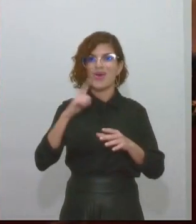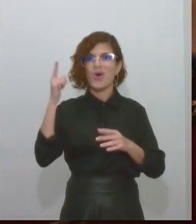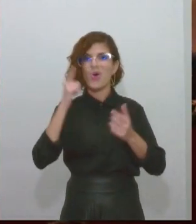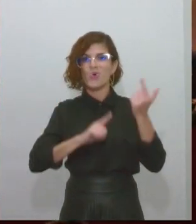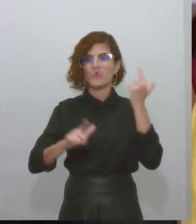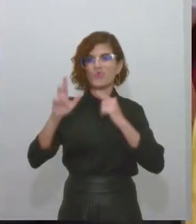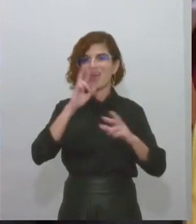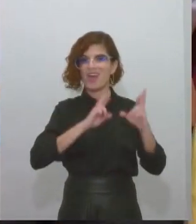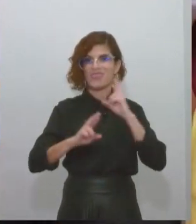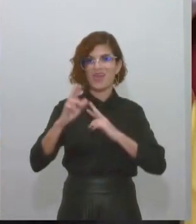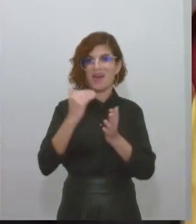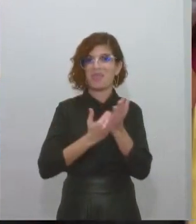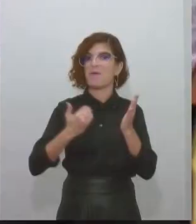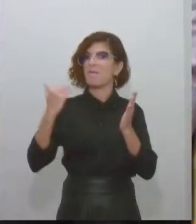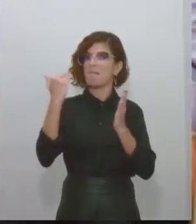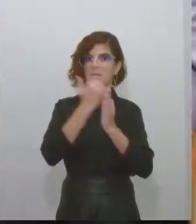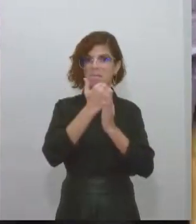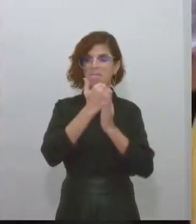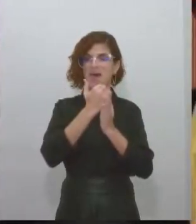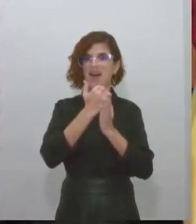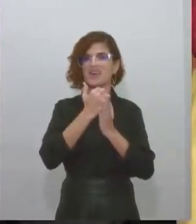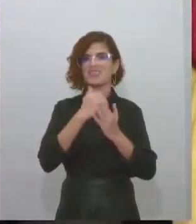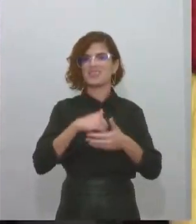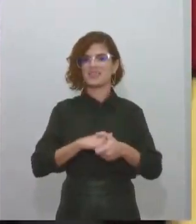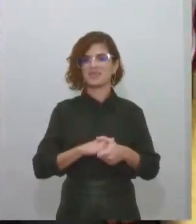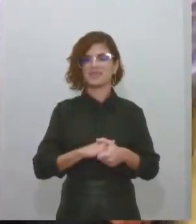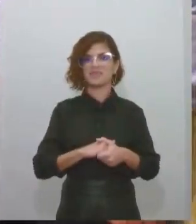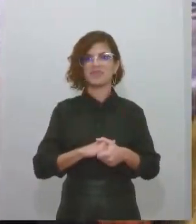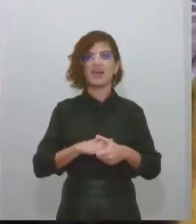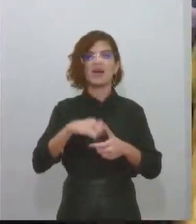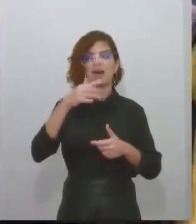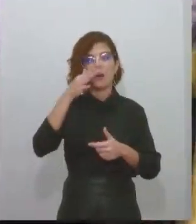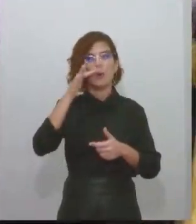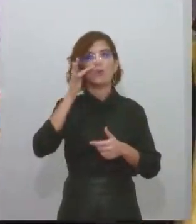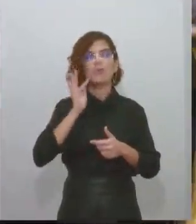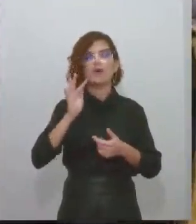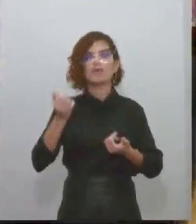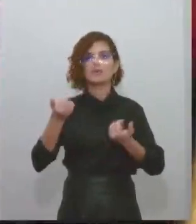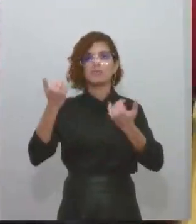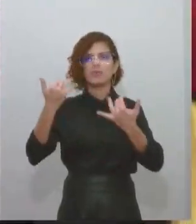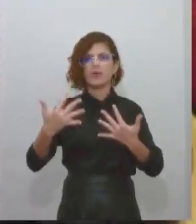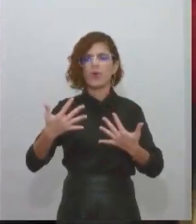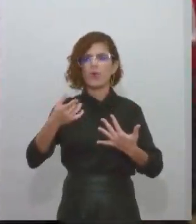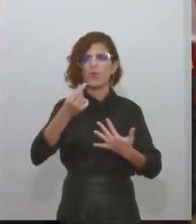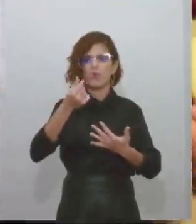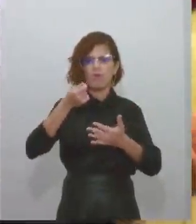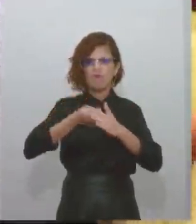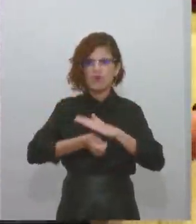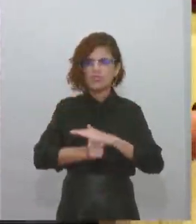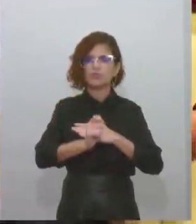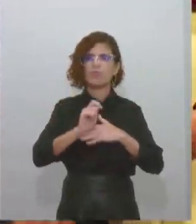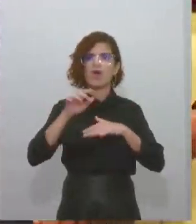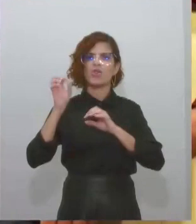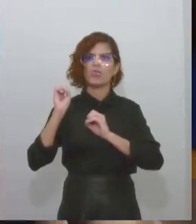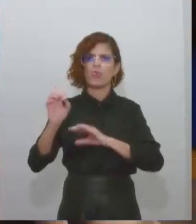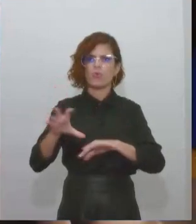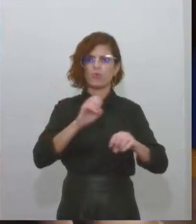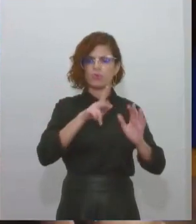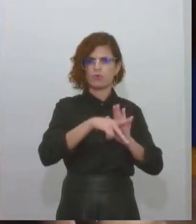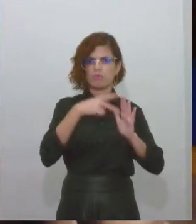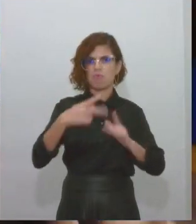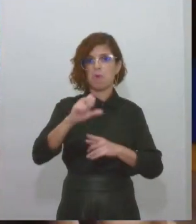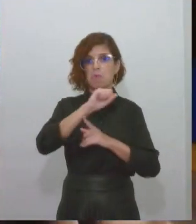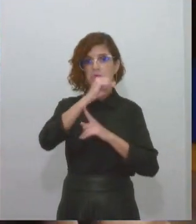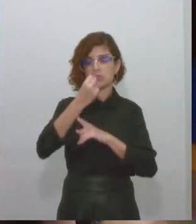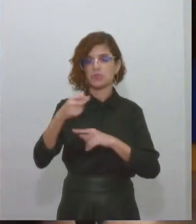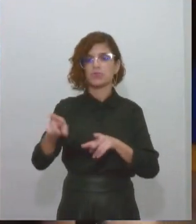o IDESE. O governador falou sobre os investimentos na educação do estado e sobre a valorização da categoria. Então a